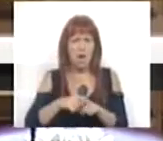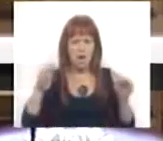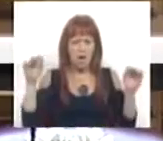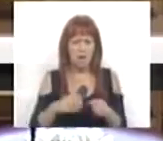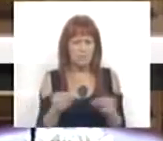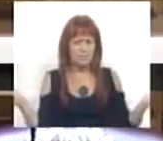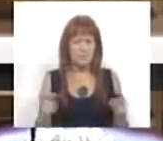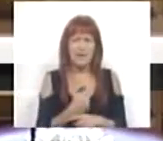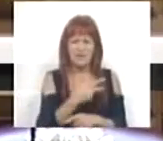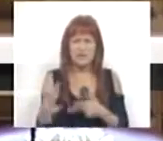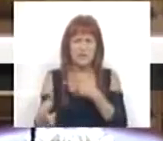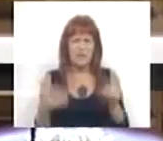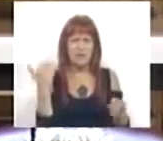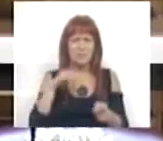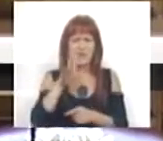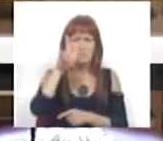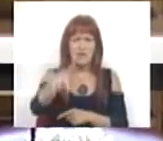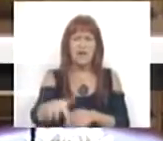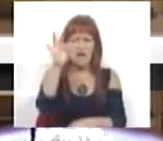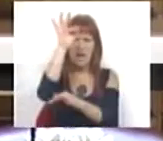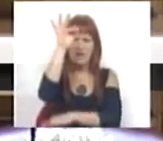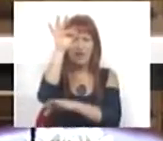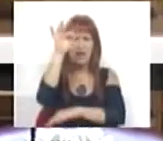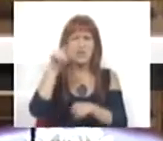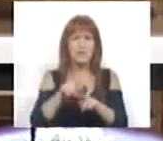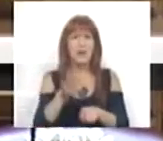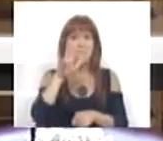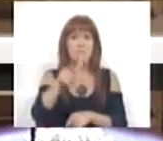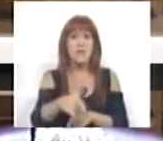pó centenas, mais de 1000 freguesias, mais propriamente